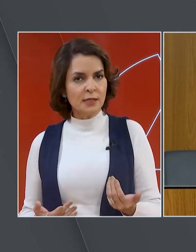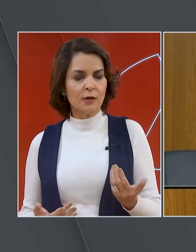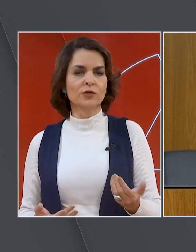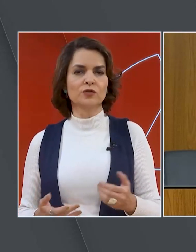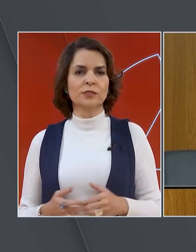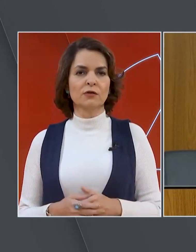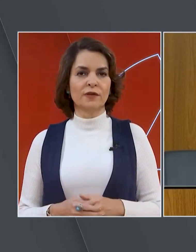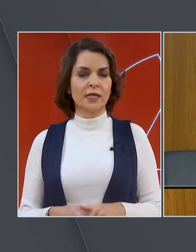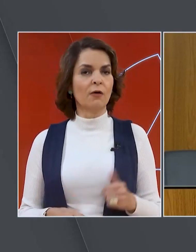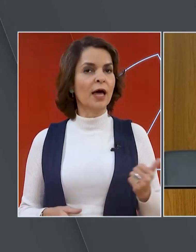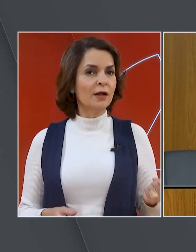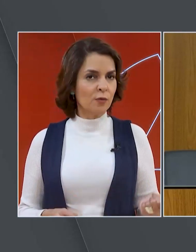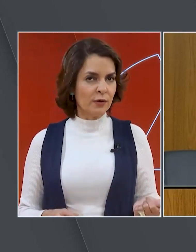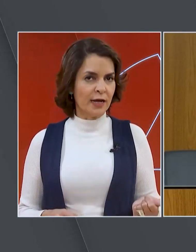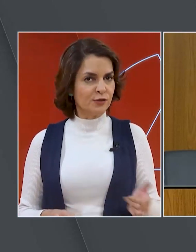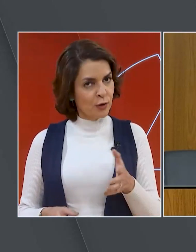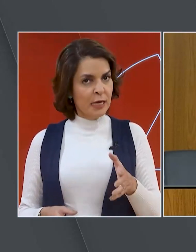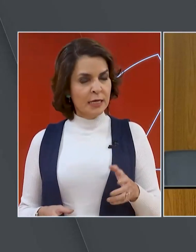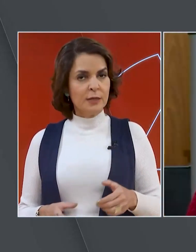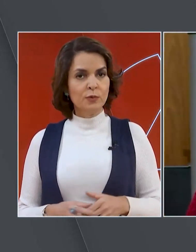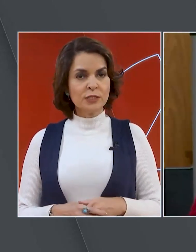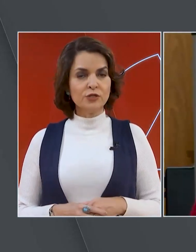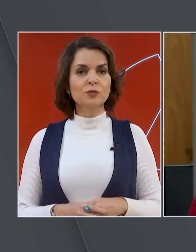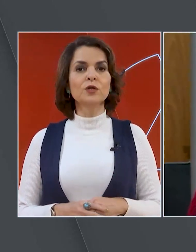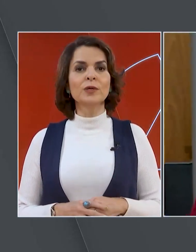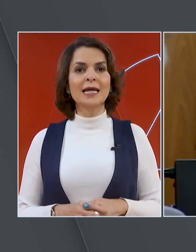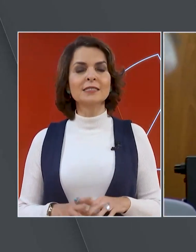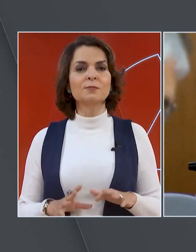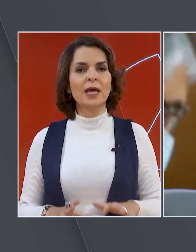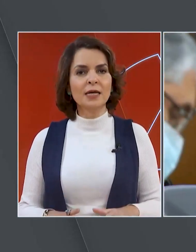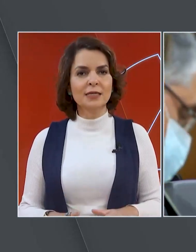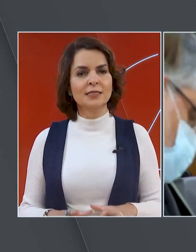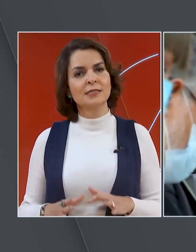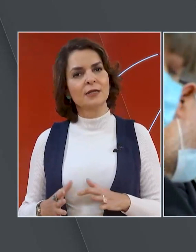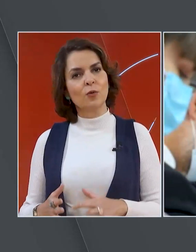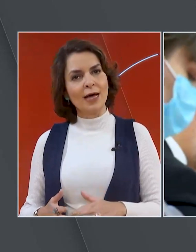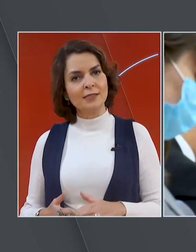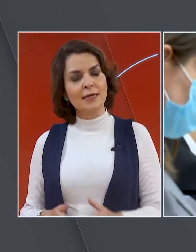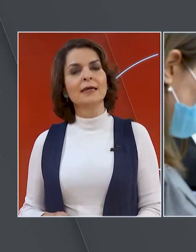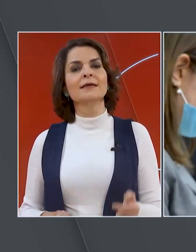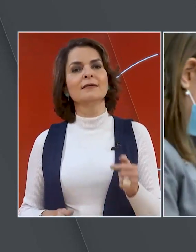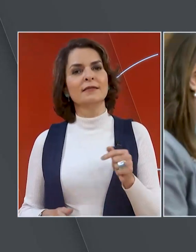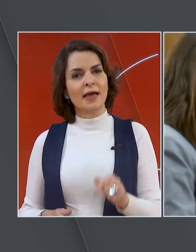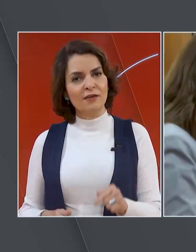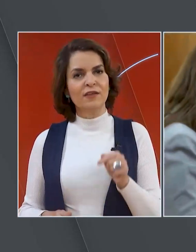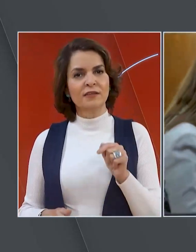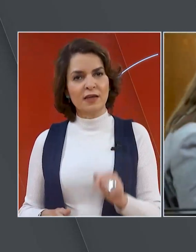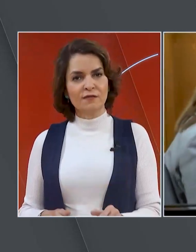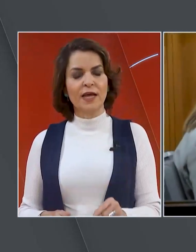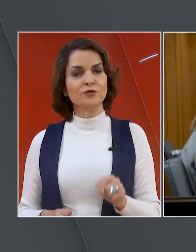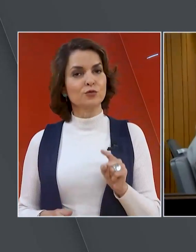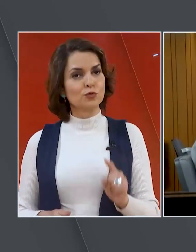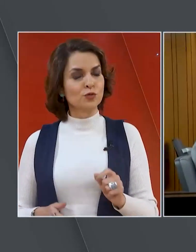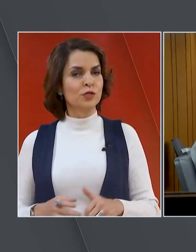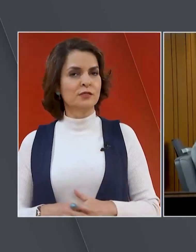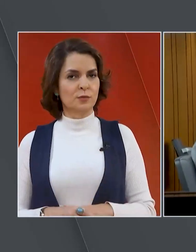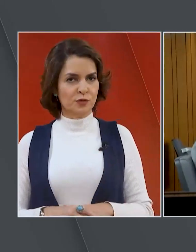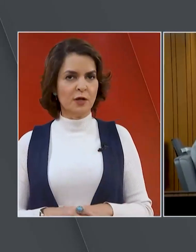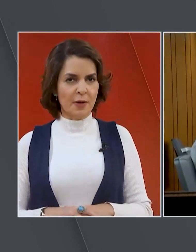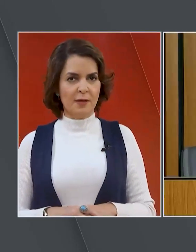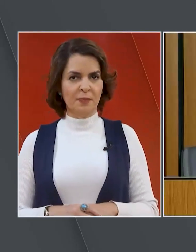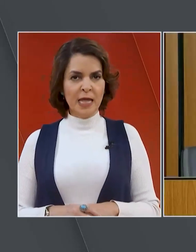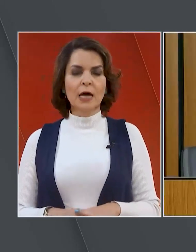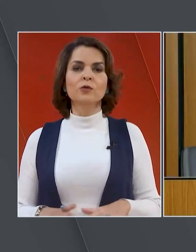mudança na Constituição Federal lá no Congresso, que busca diminuir as perdas estaduais, que devem ter reflexo nos